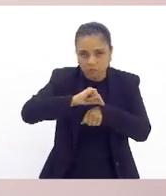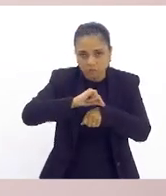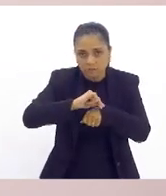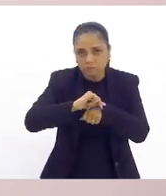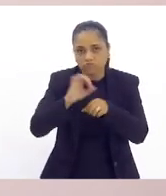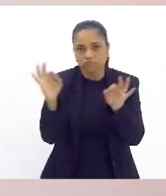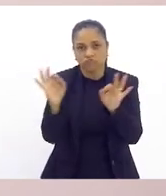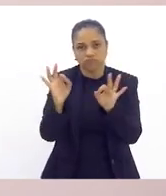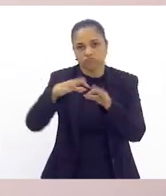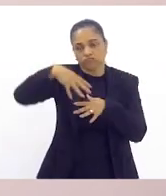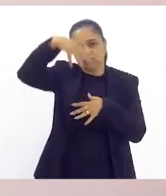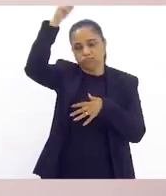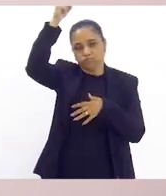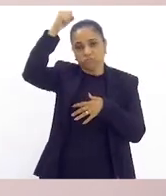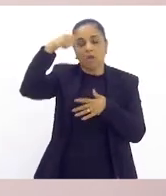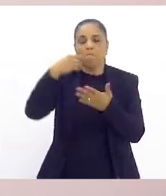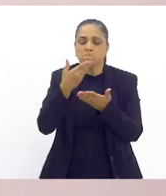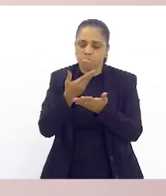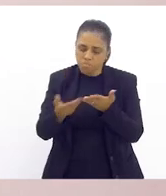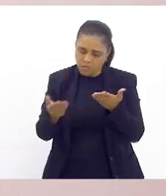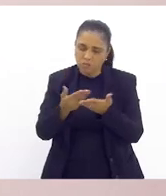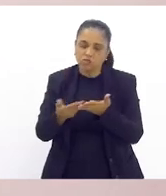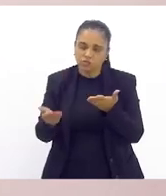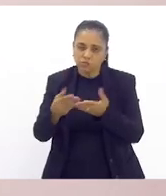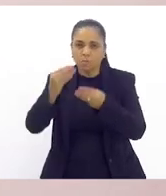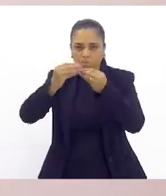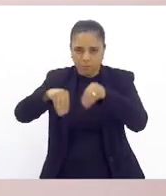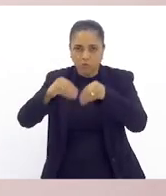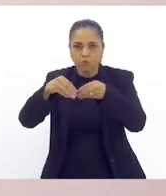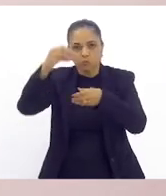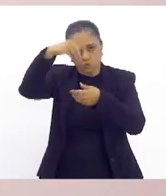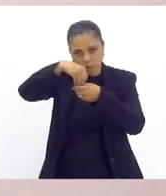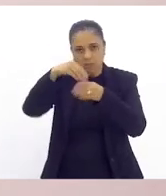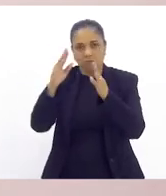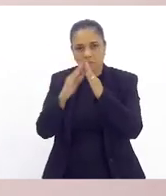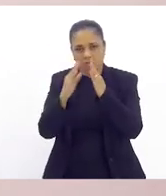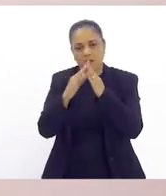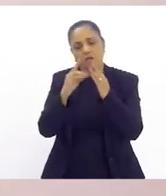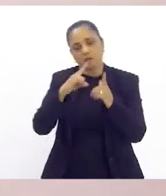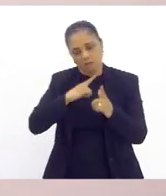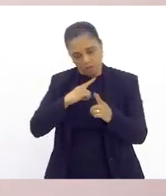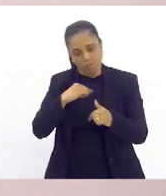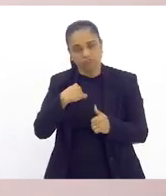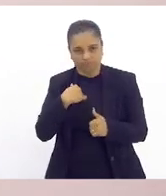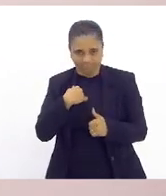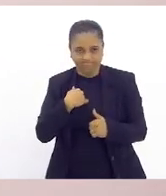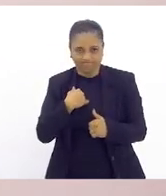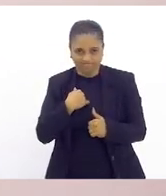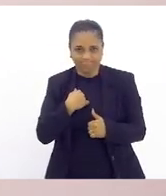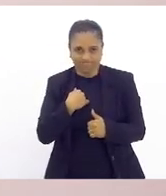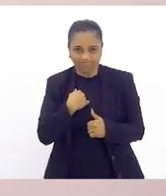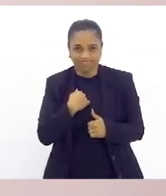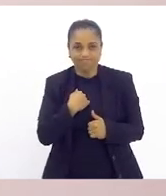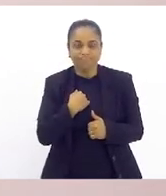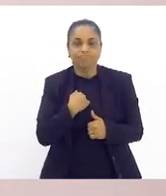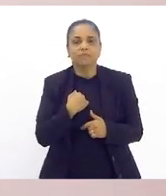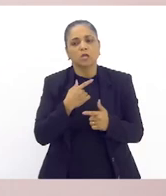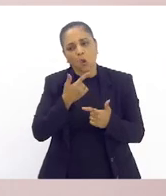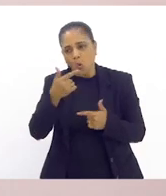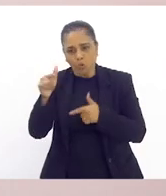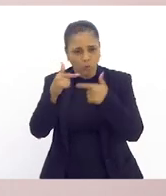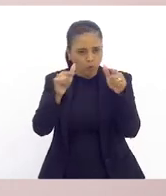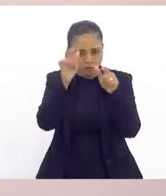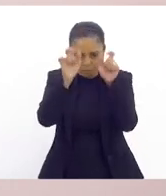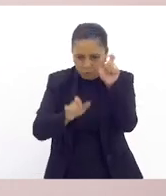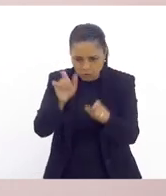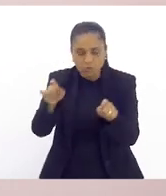e perdi algumas coisas em casa e como eu perdi muitos já perderam nos últimos